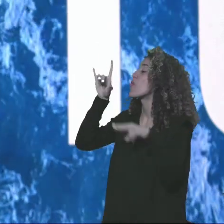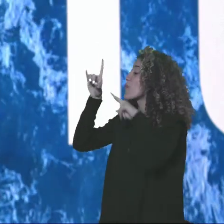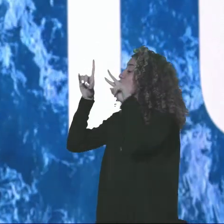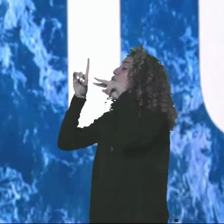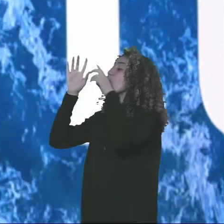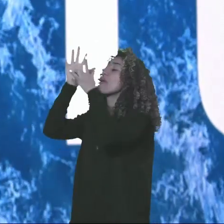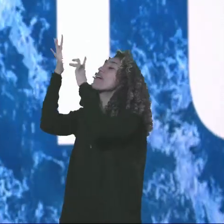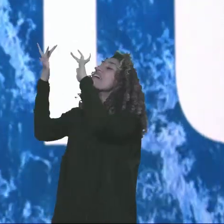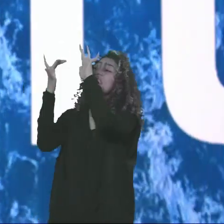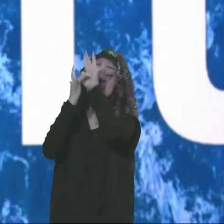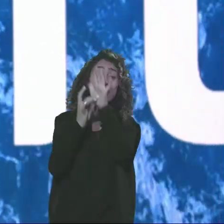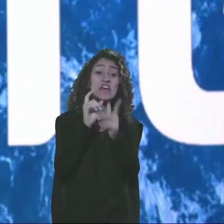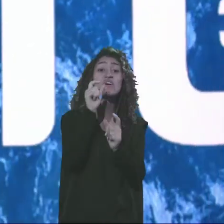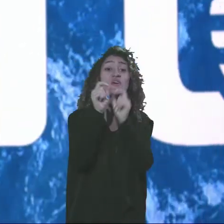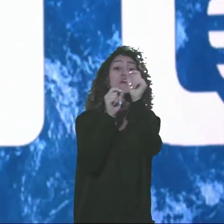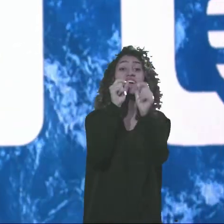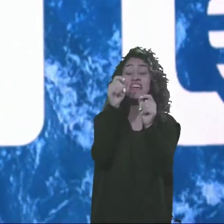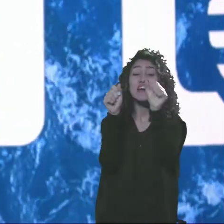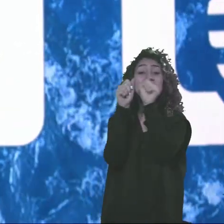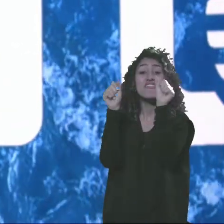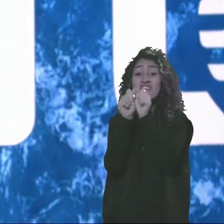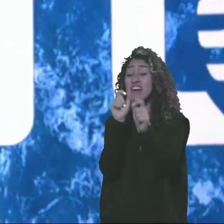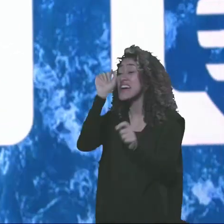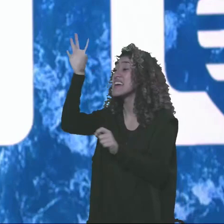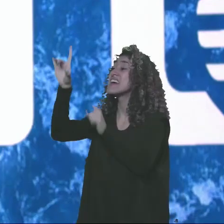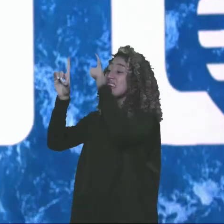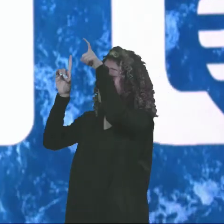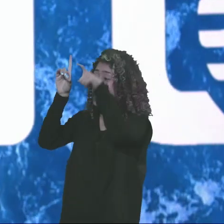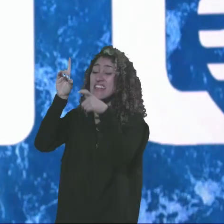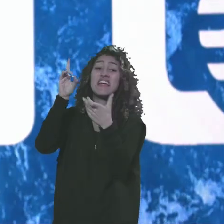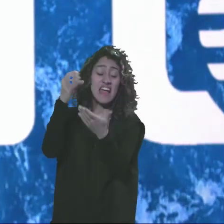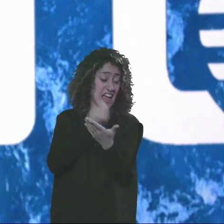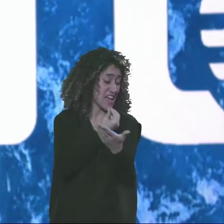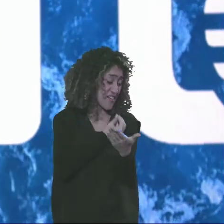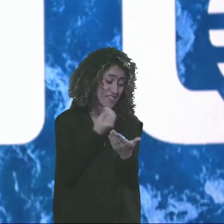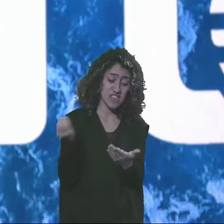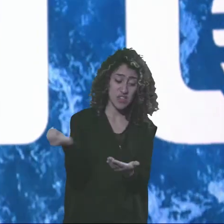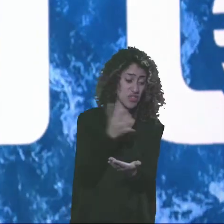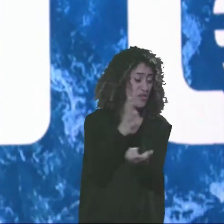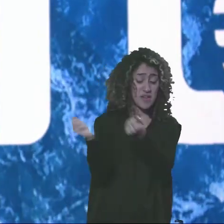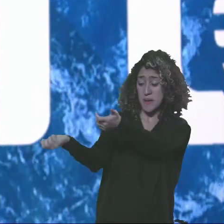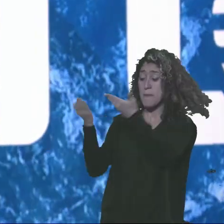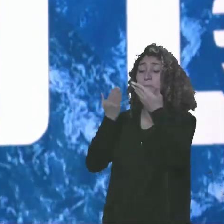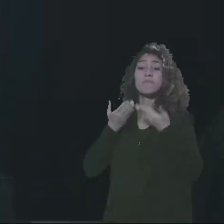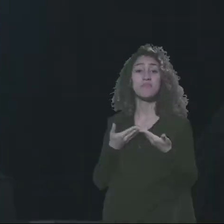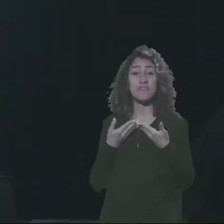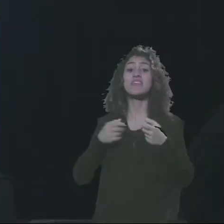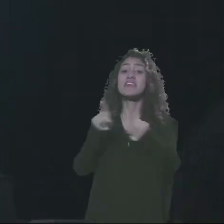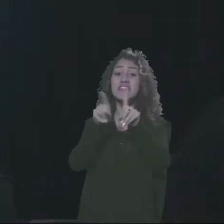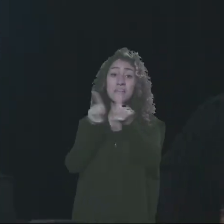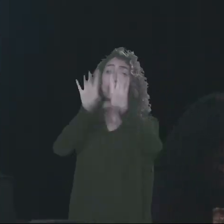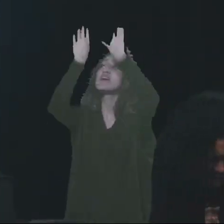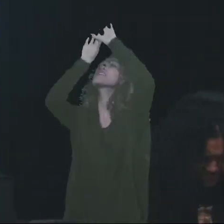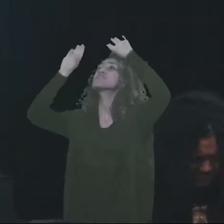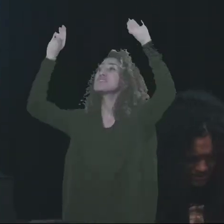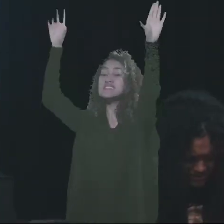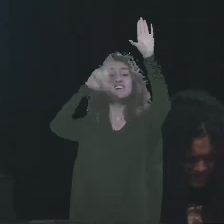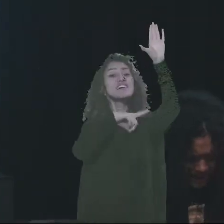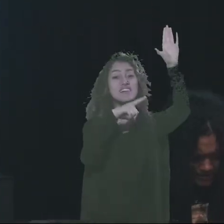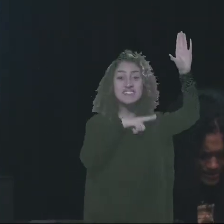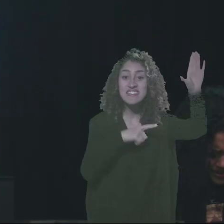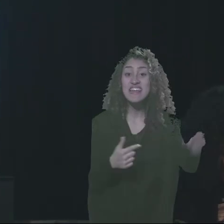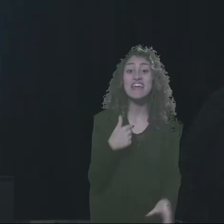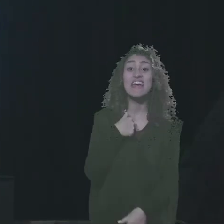Jesus, quem Ele é, o que Ele fez por mim na cruz, a vida nova que Ele me deu aqui e a vida nova que Ele vai me dar no céu, eu fico